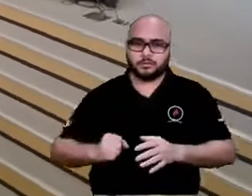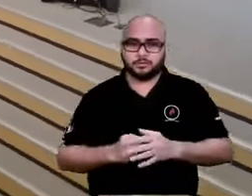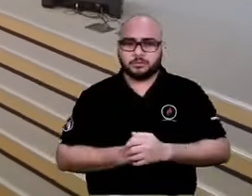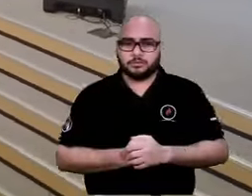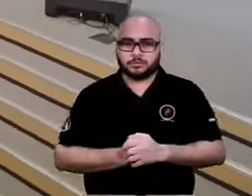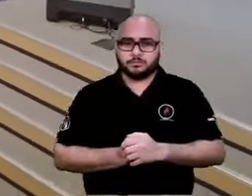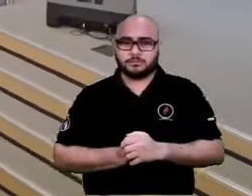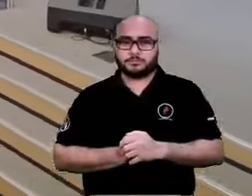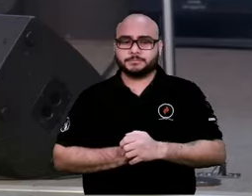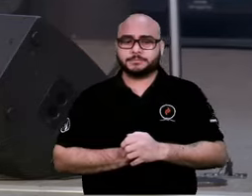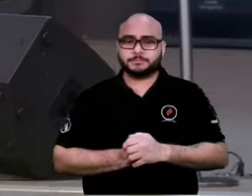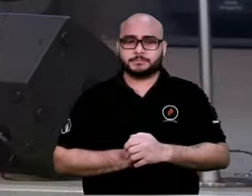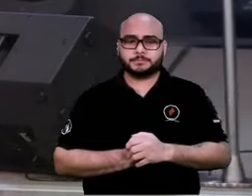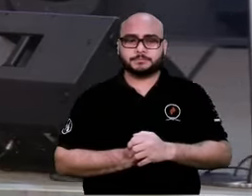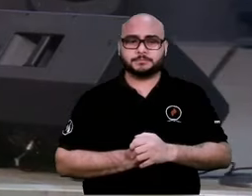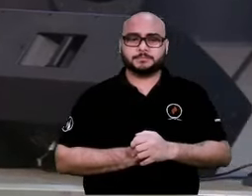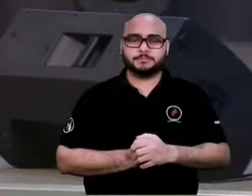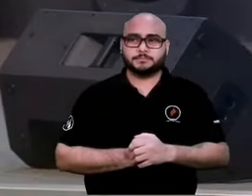Ministra,